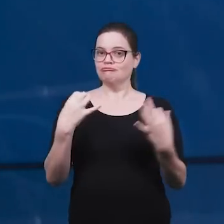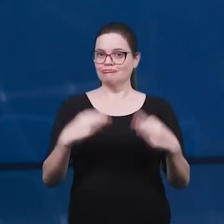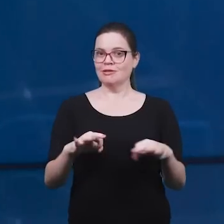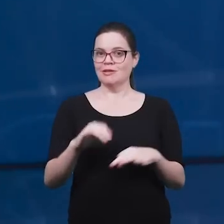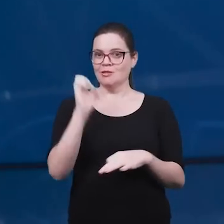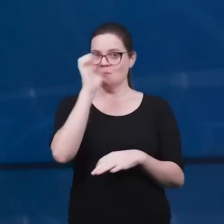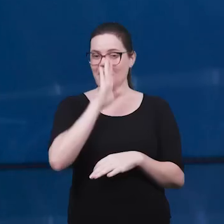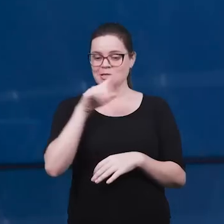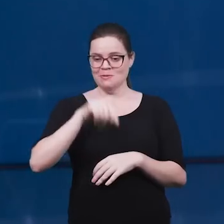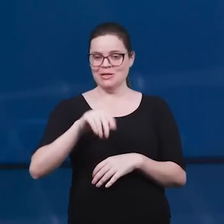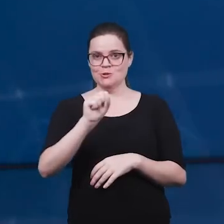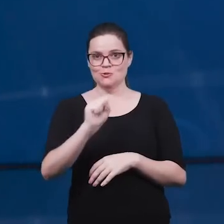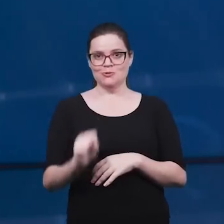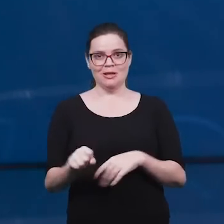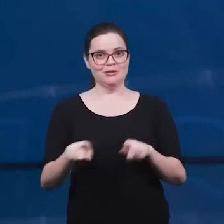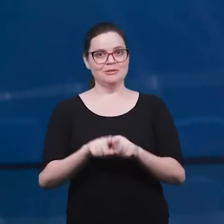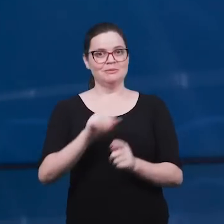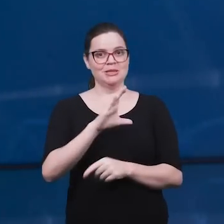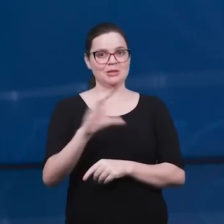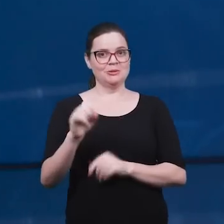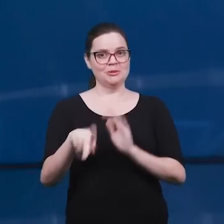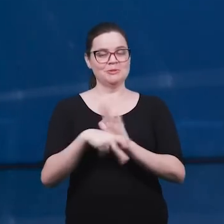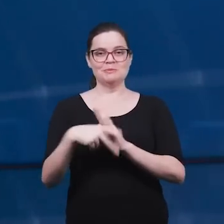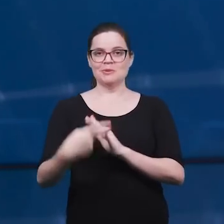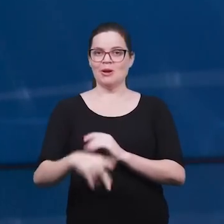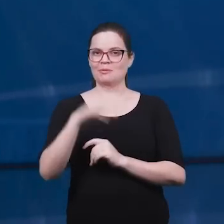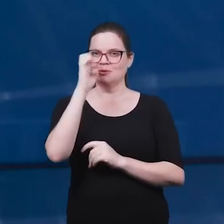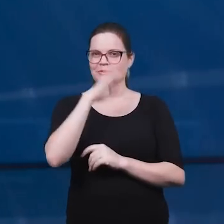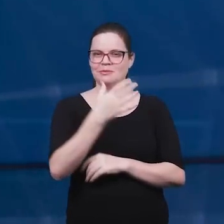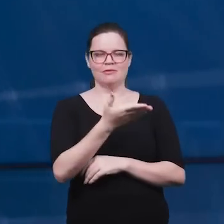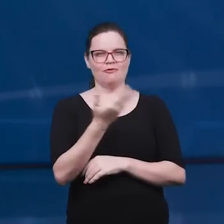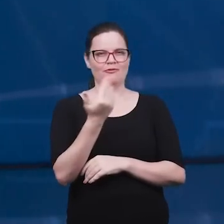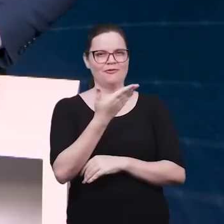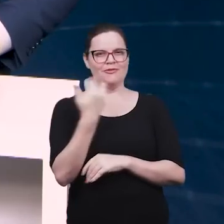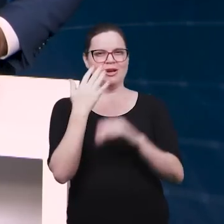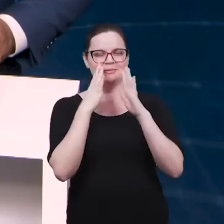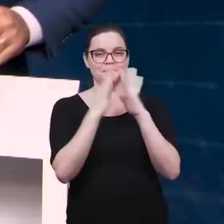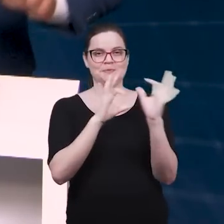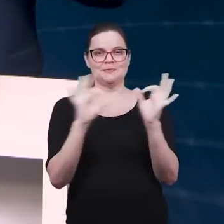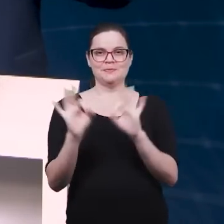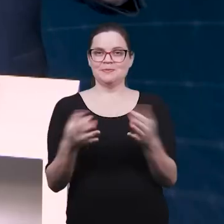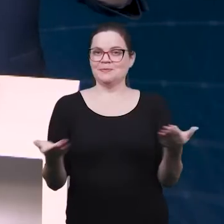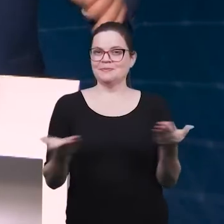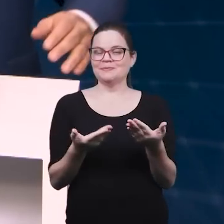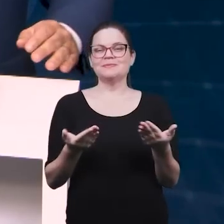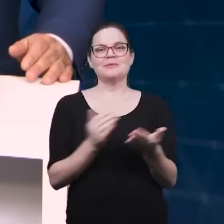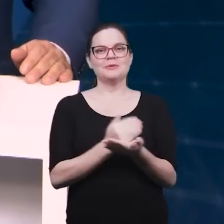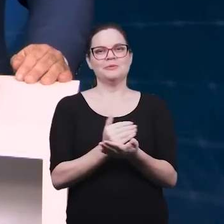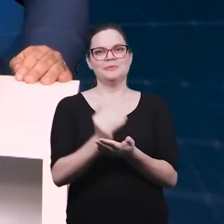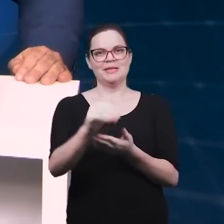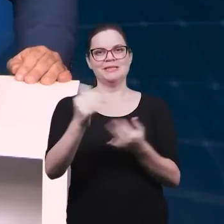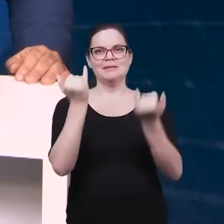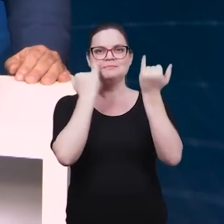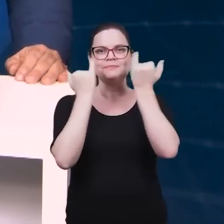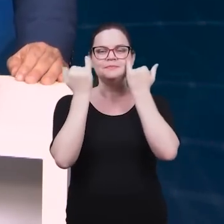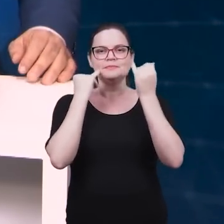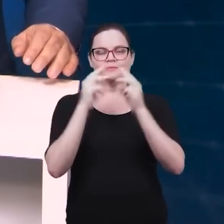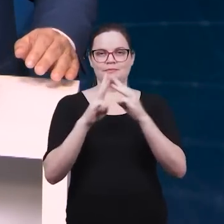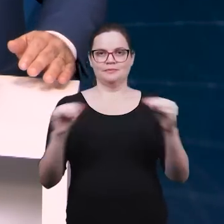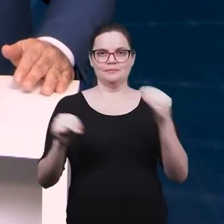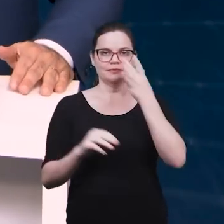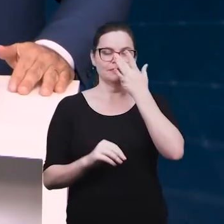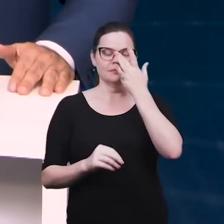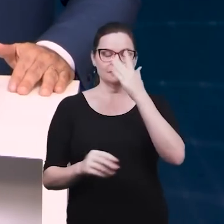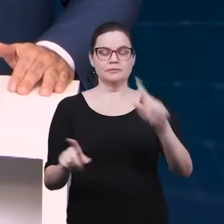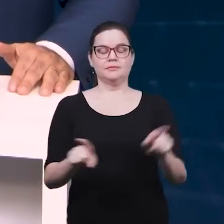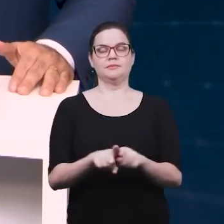você ouviu, Sudeste e Centro-Oeste do Brasil. Então vem para cá, a partir de agora o Manaim News está entrando no ar. E eu quero